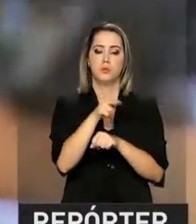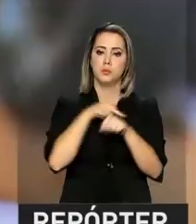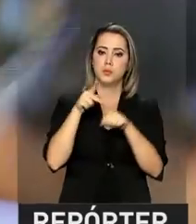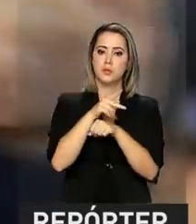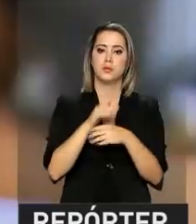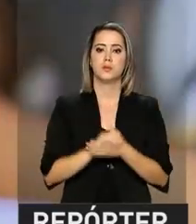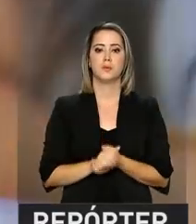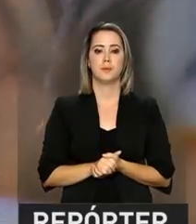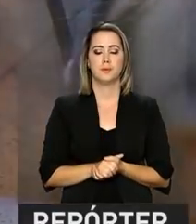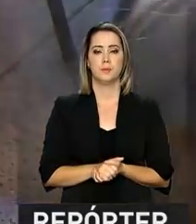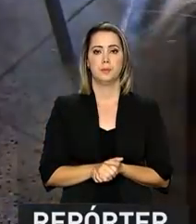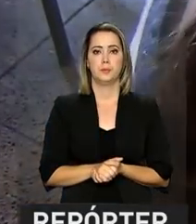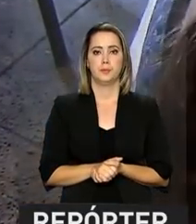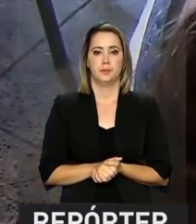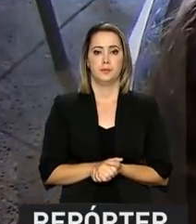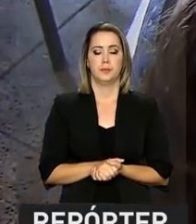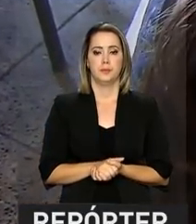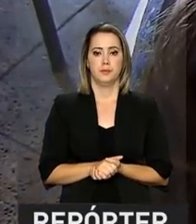país.